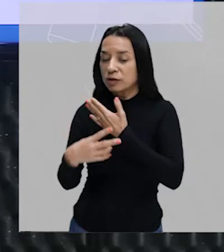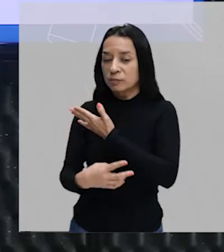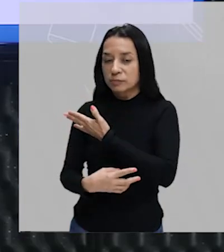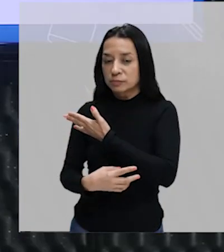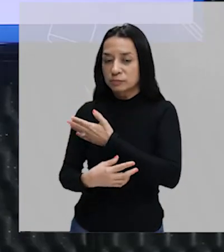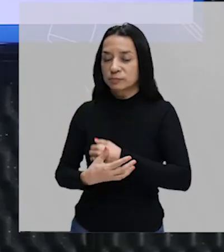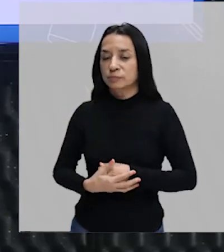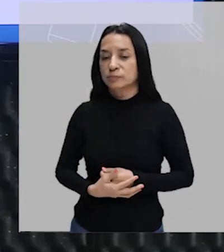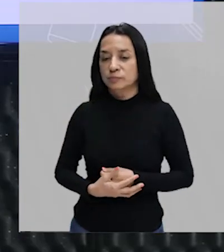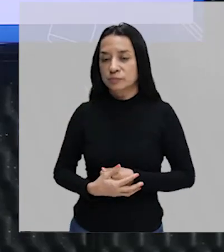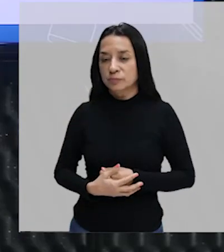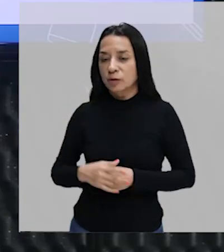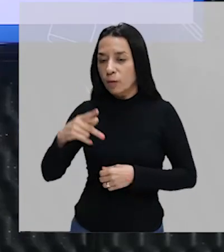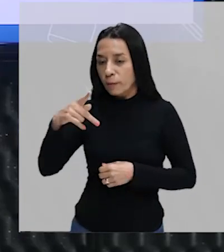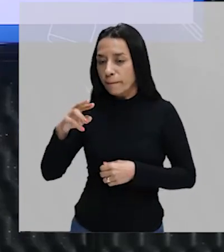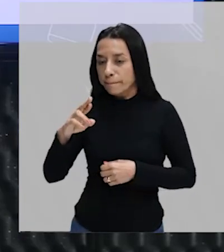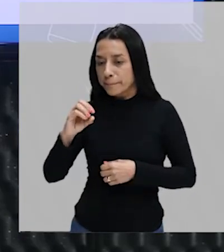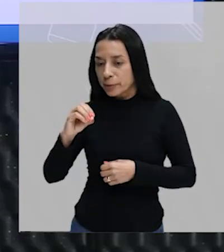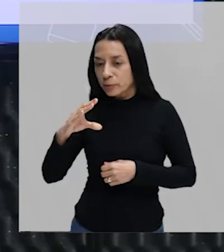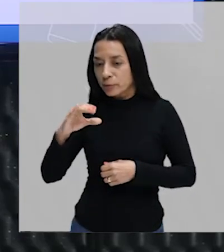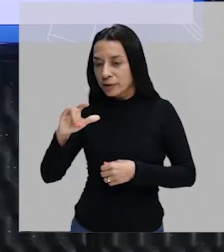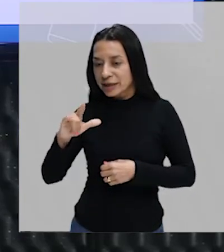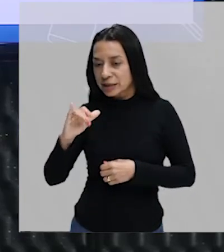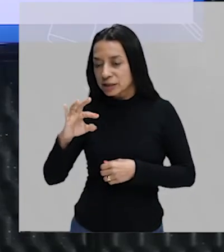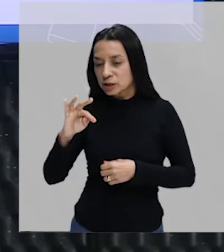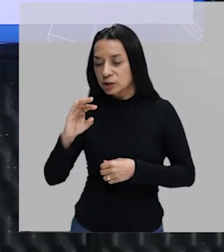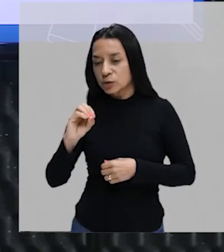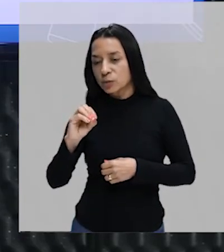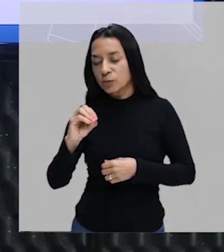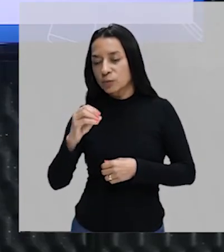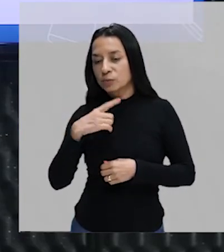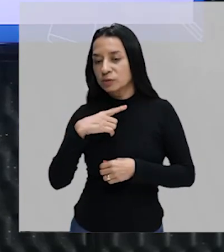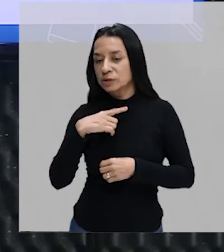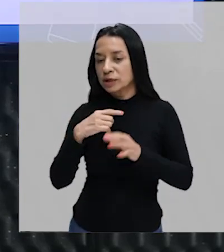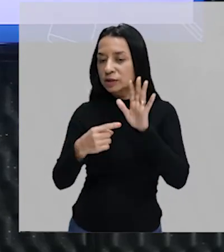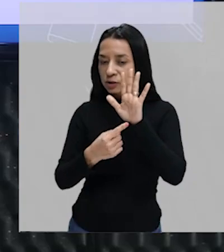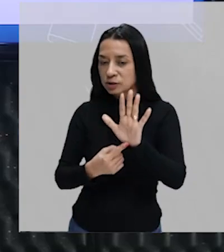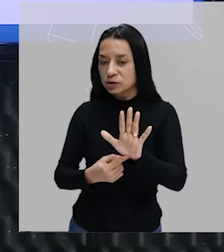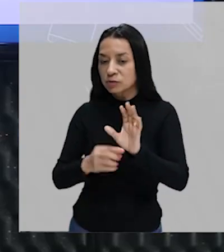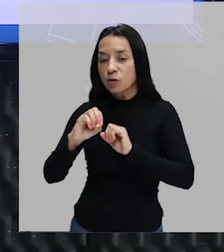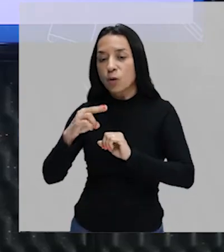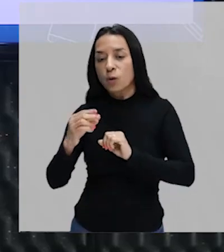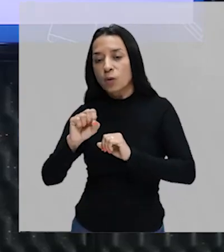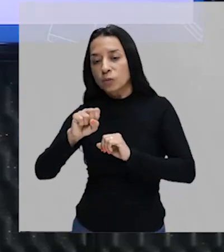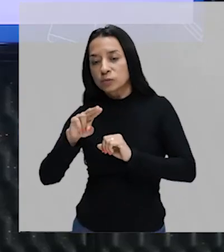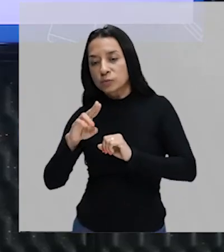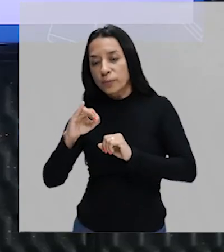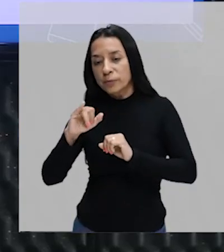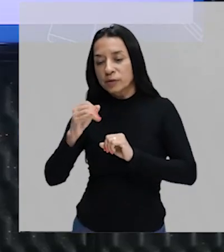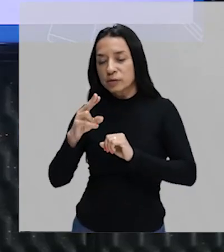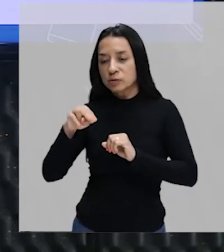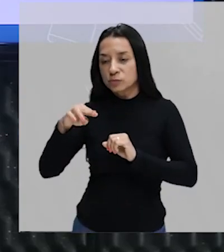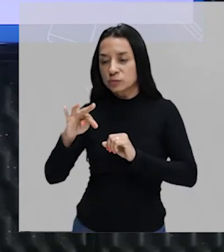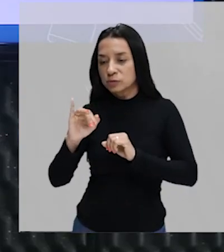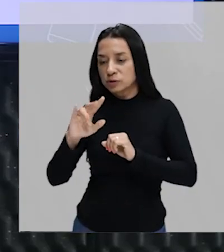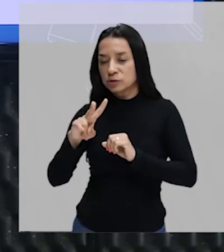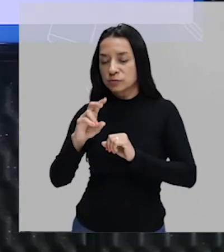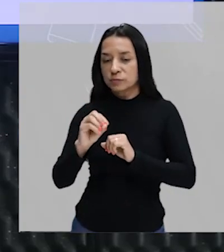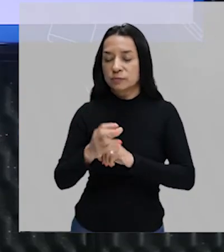gerúndio. O proclítico é quando eu tenho indicativo ou subjuntivo. Gravou isso? Já tem meio caminho andado para entender a